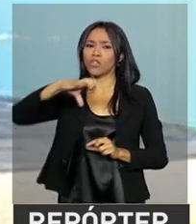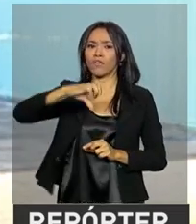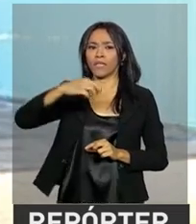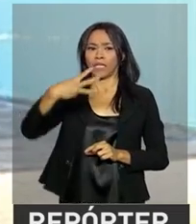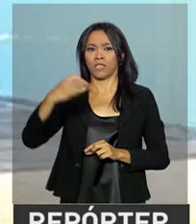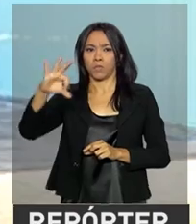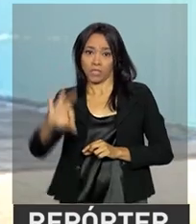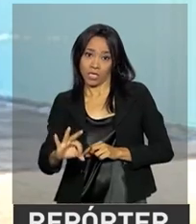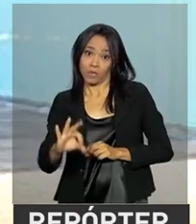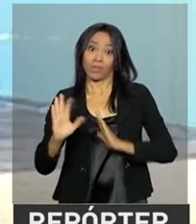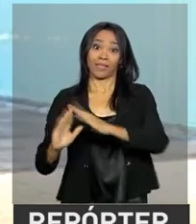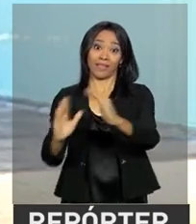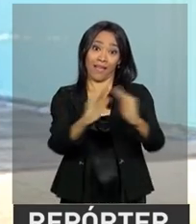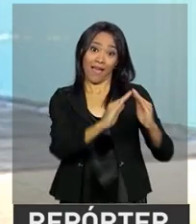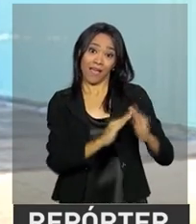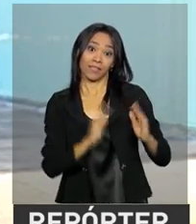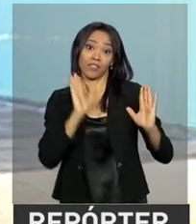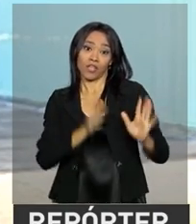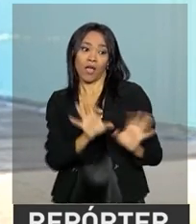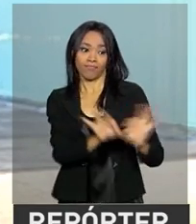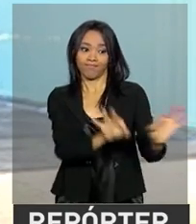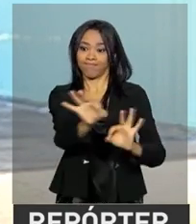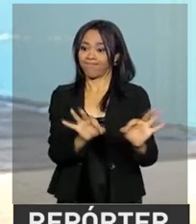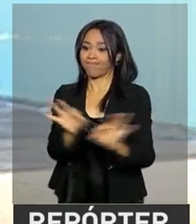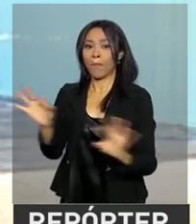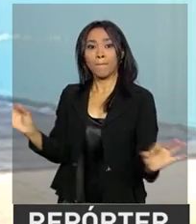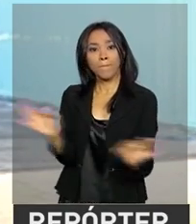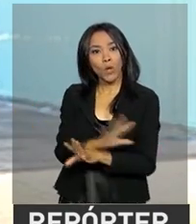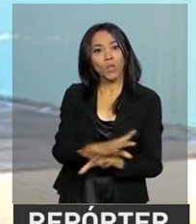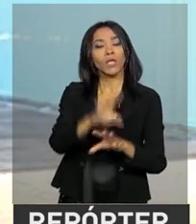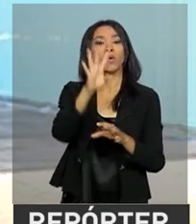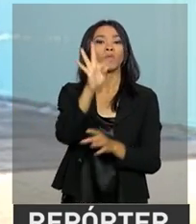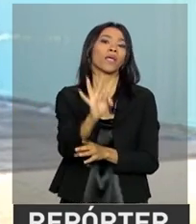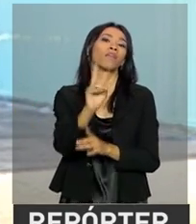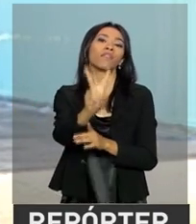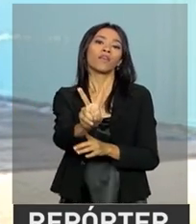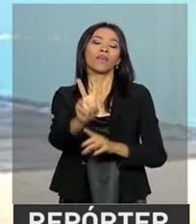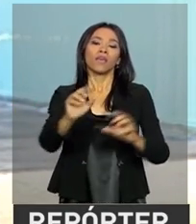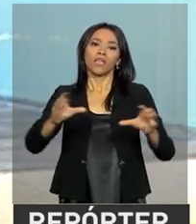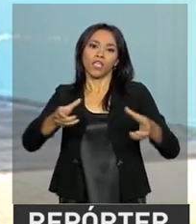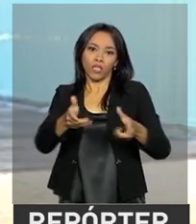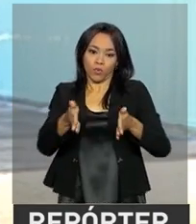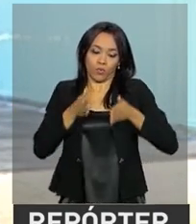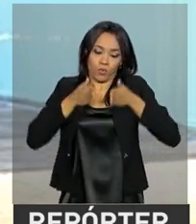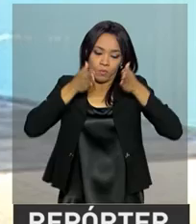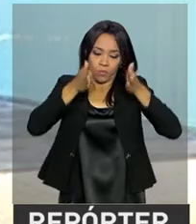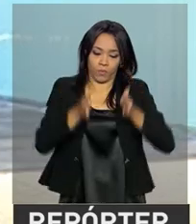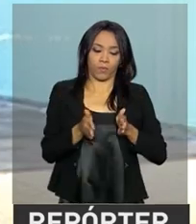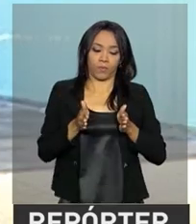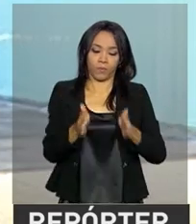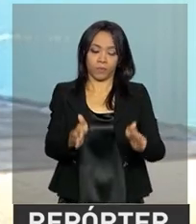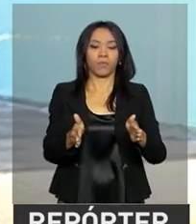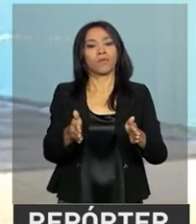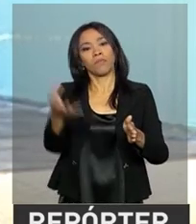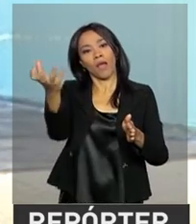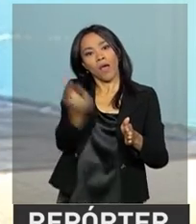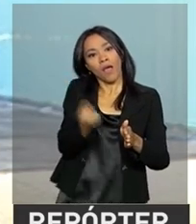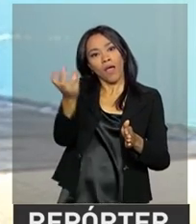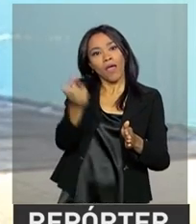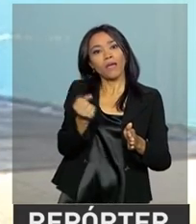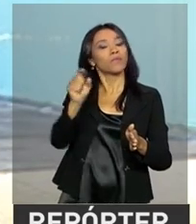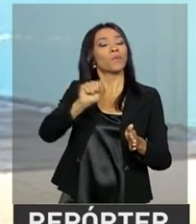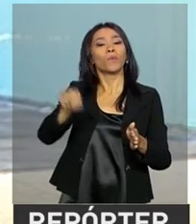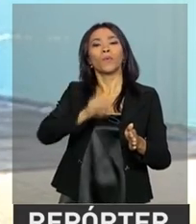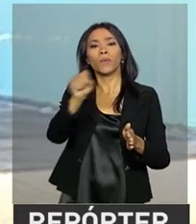das residências estão prontas com TV e conversor para receber o sinal digital. E por